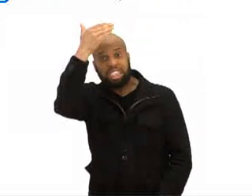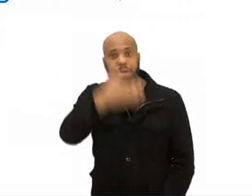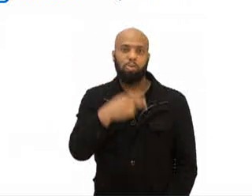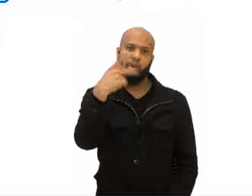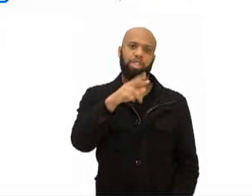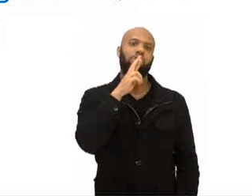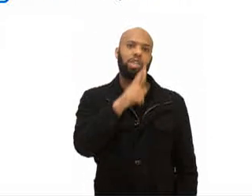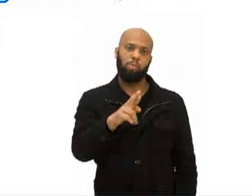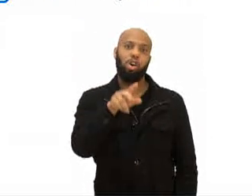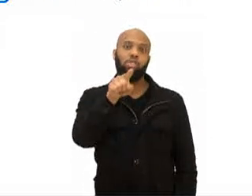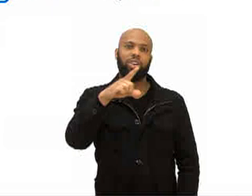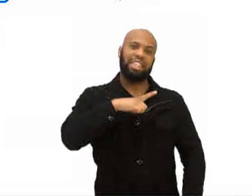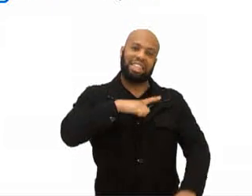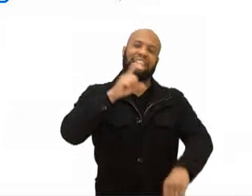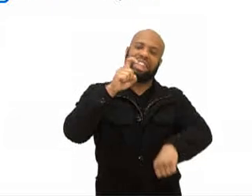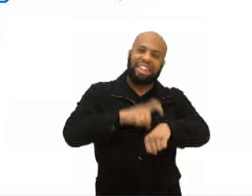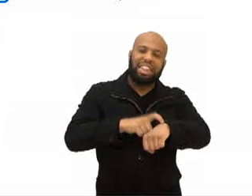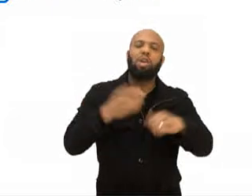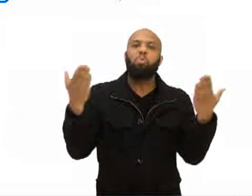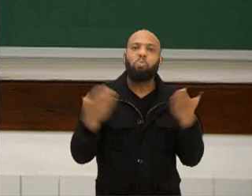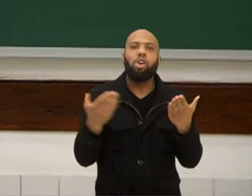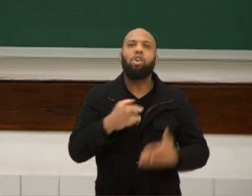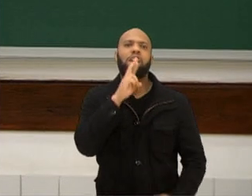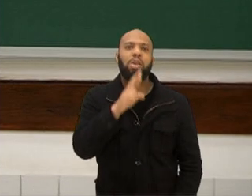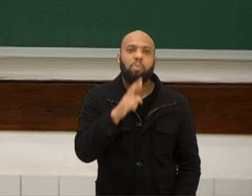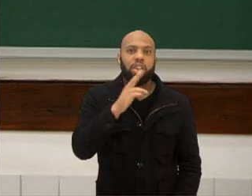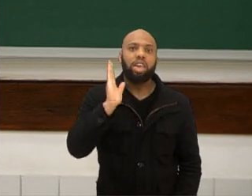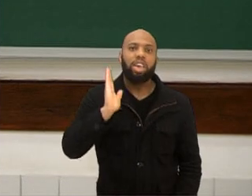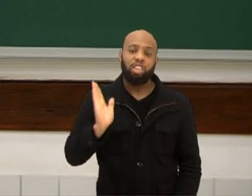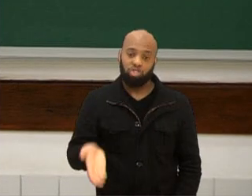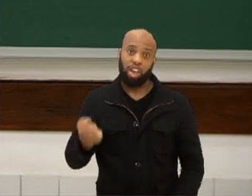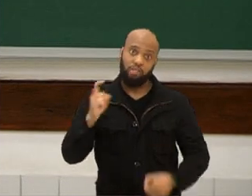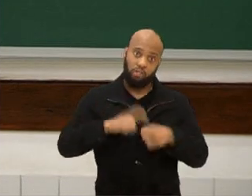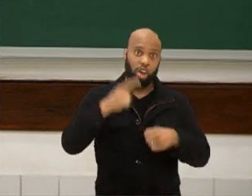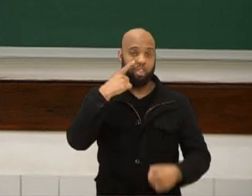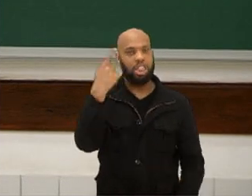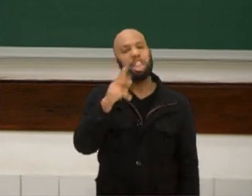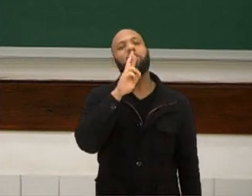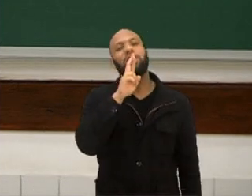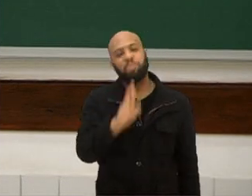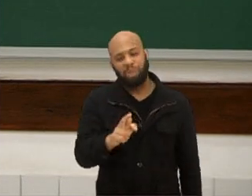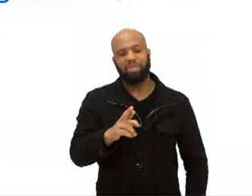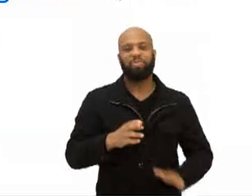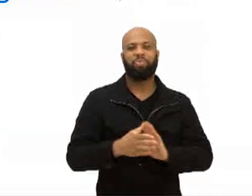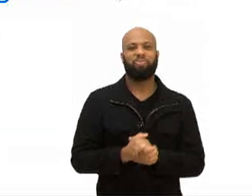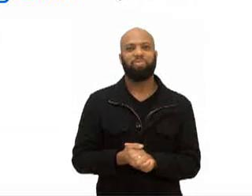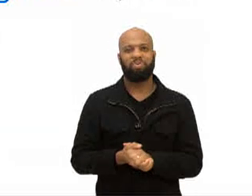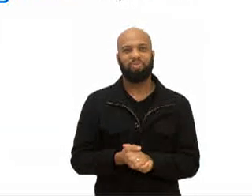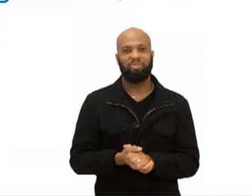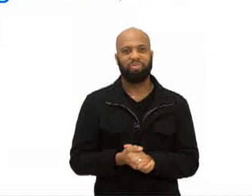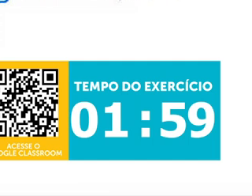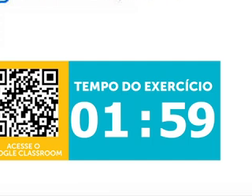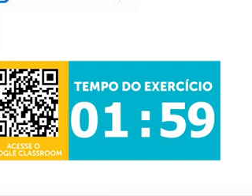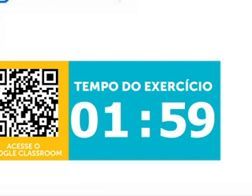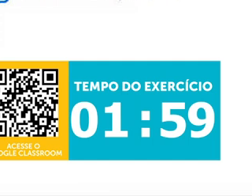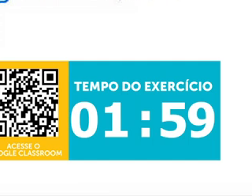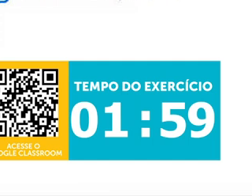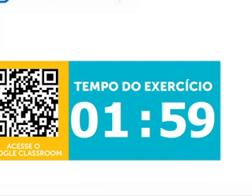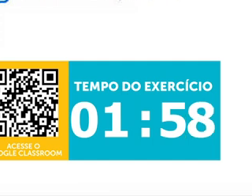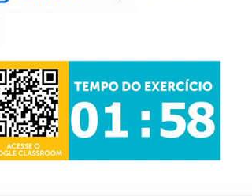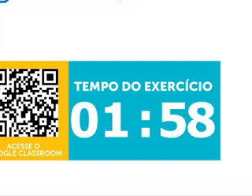sua resposta. Então, você vai ter que lembrar aí os tipos de narrador. Vou dar um tempinho para você fazer isso e eu já volto.